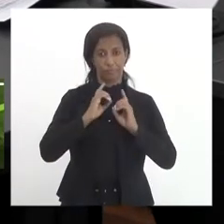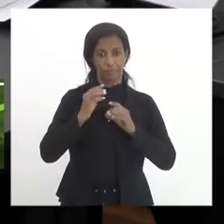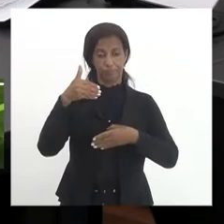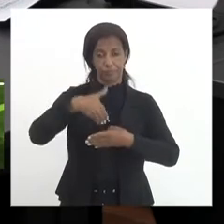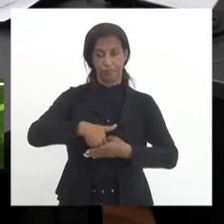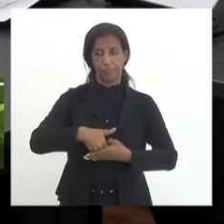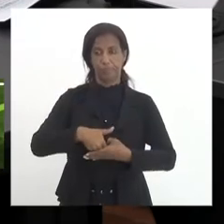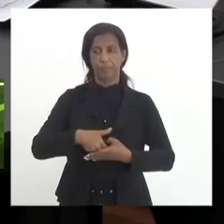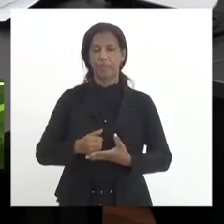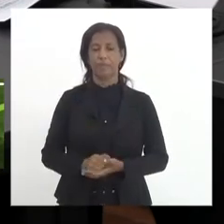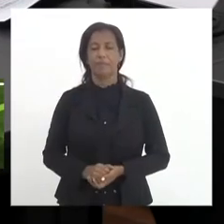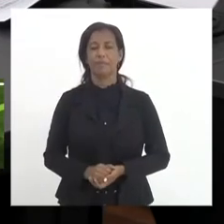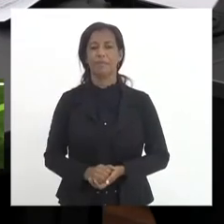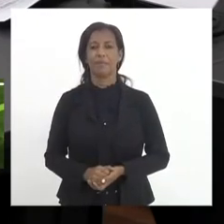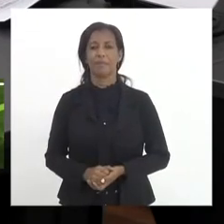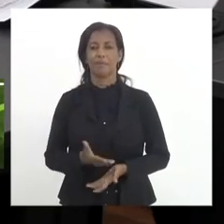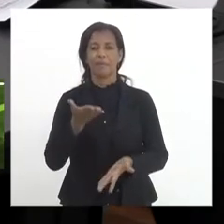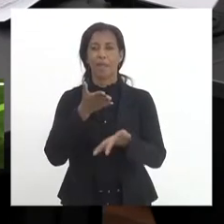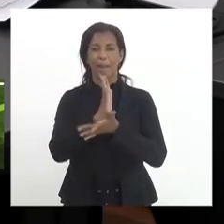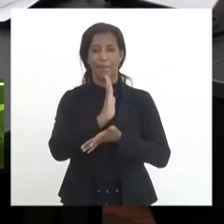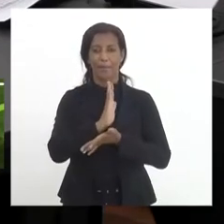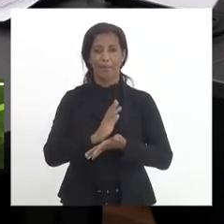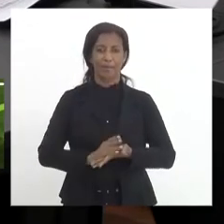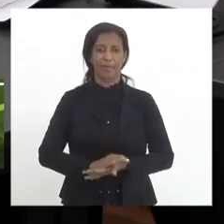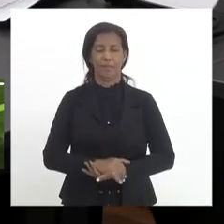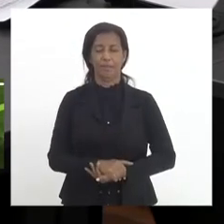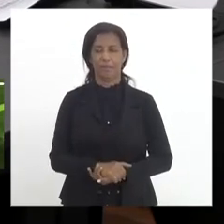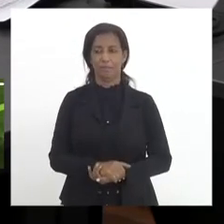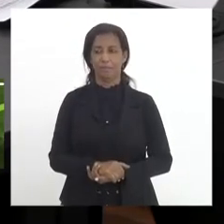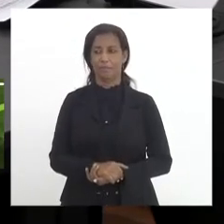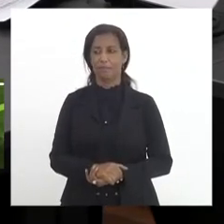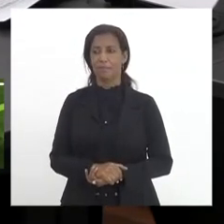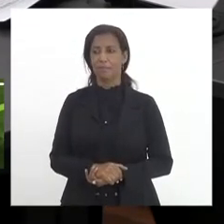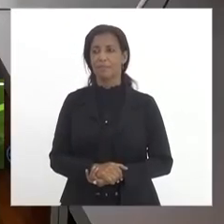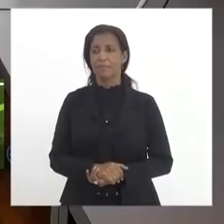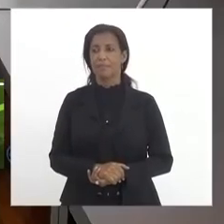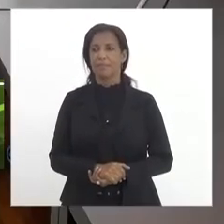Em votação. Aprovado.